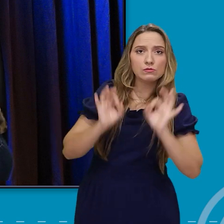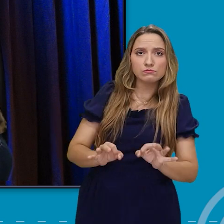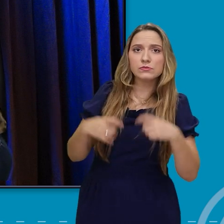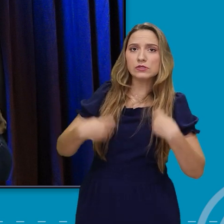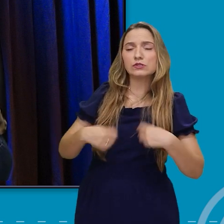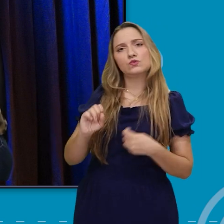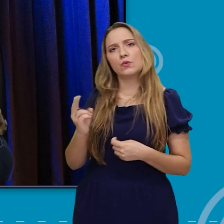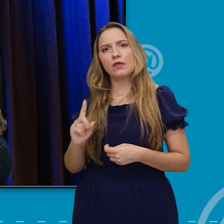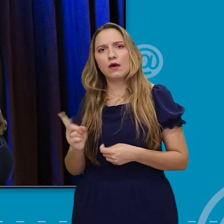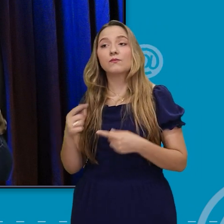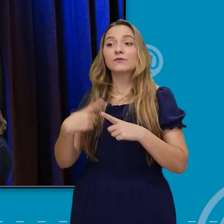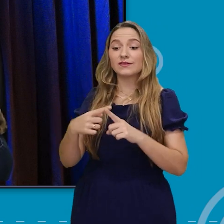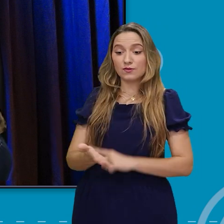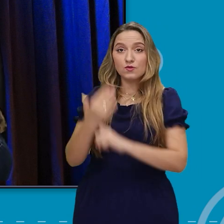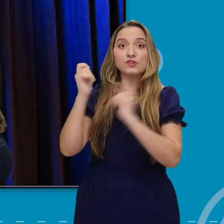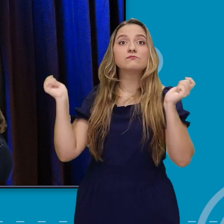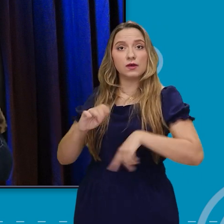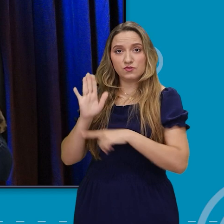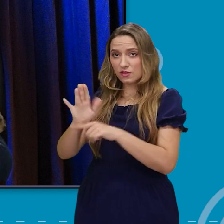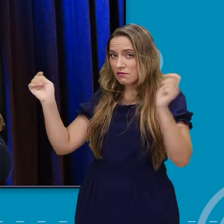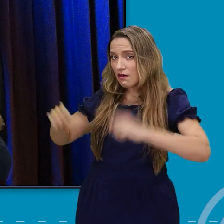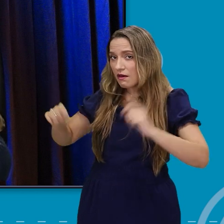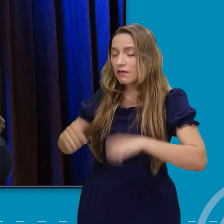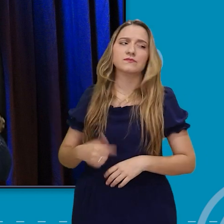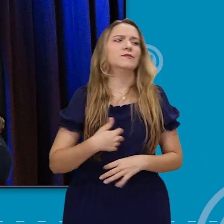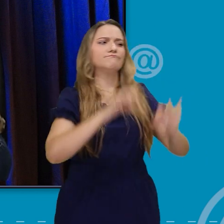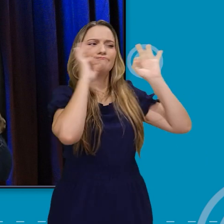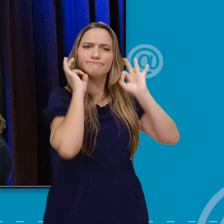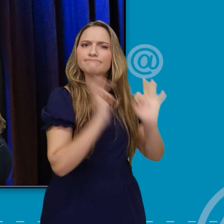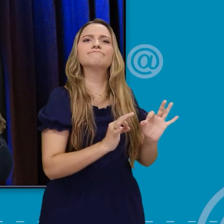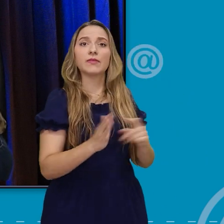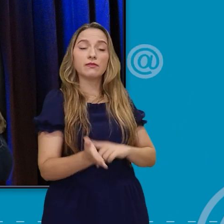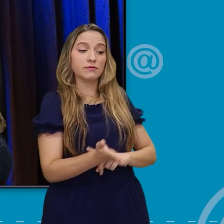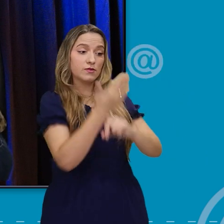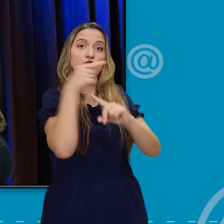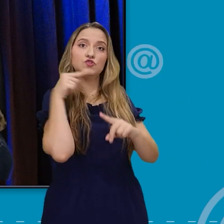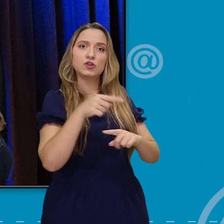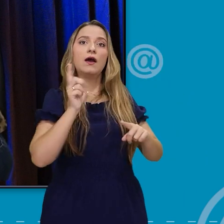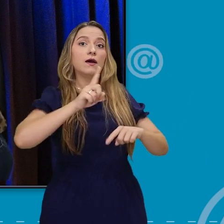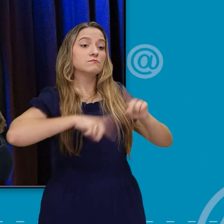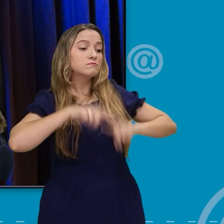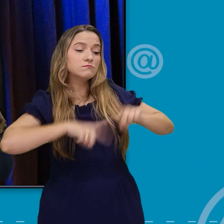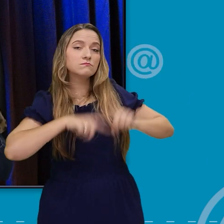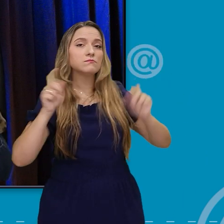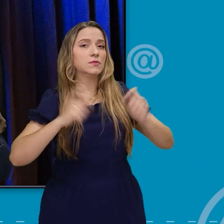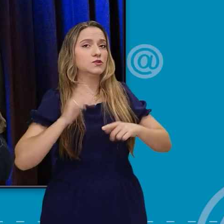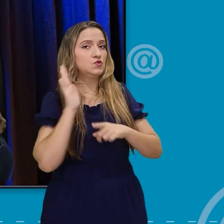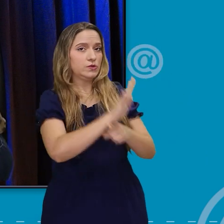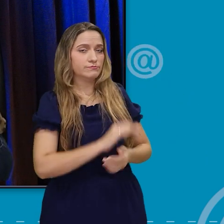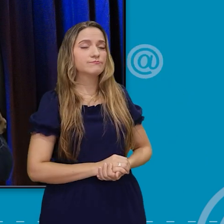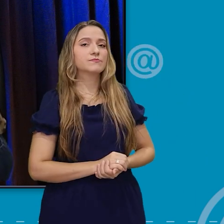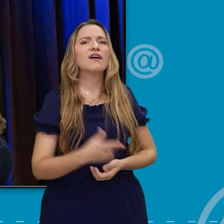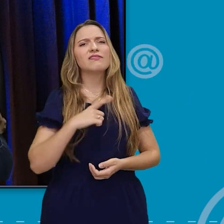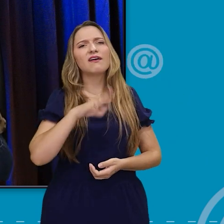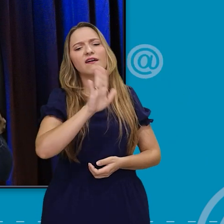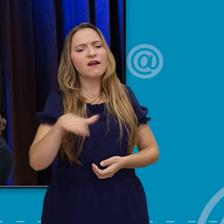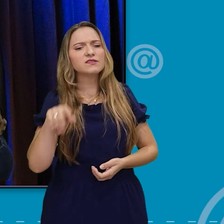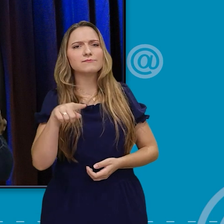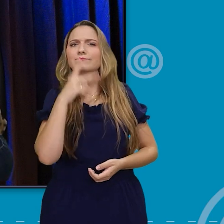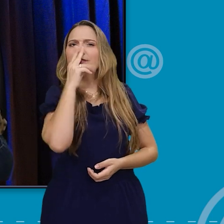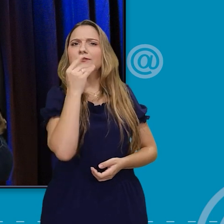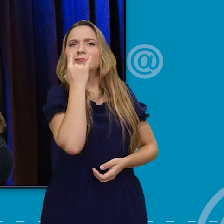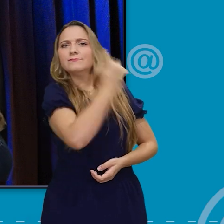Com certeza. A tecnologia é um instrumento, né? E é o seguinte, tem crianças que se interessam muito pela tecnologia. Então, de repente, tem crianças